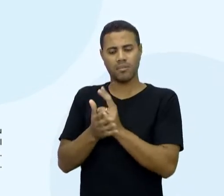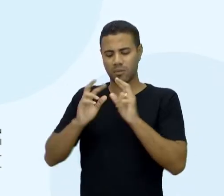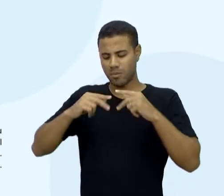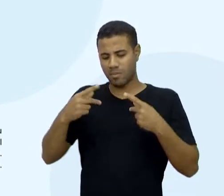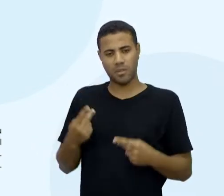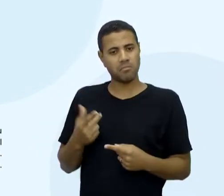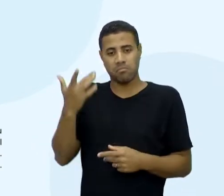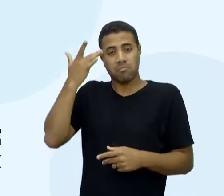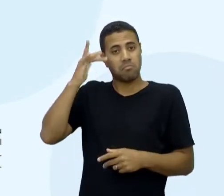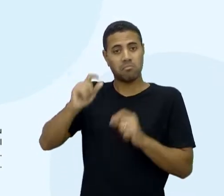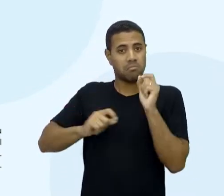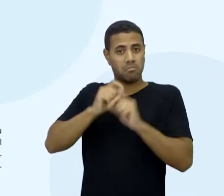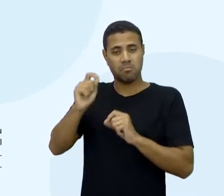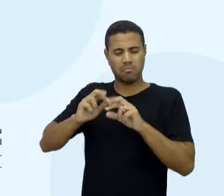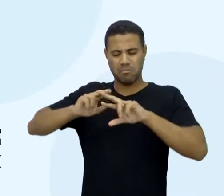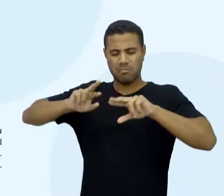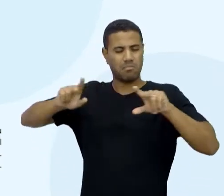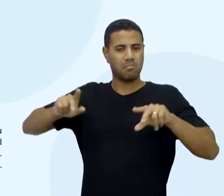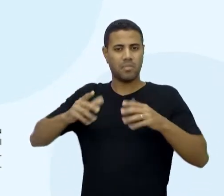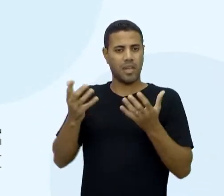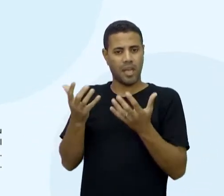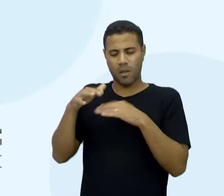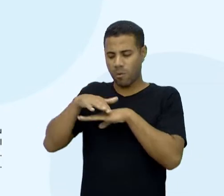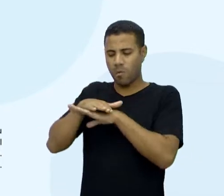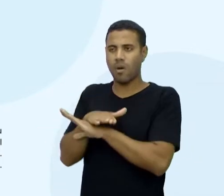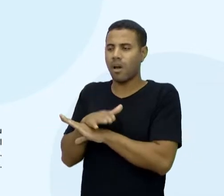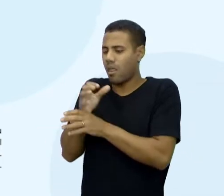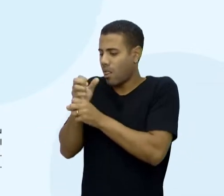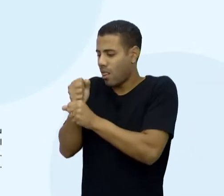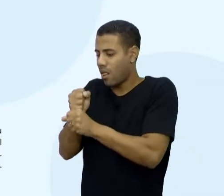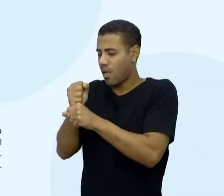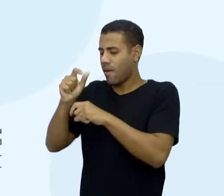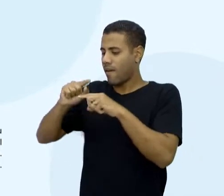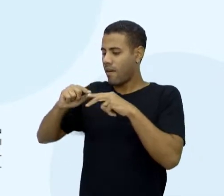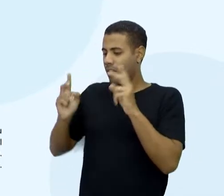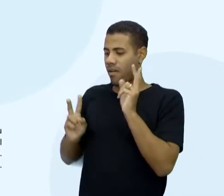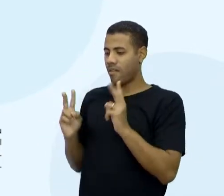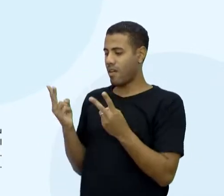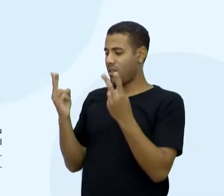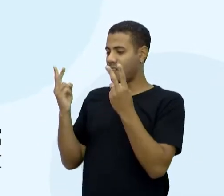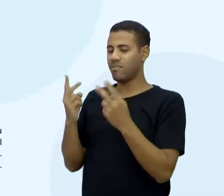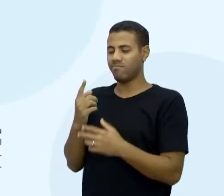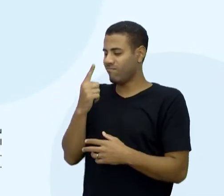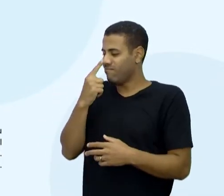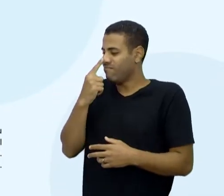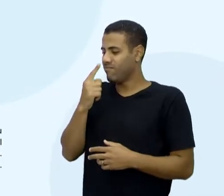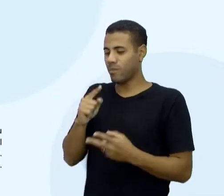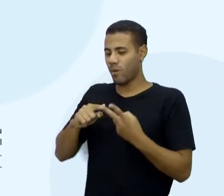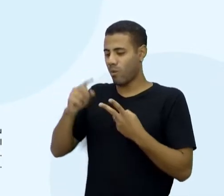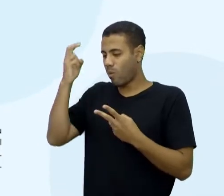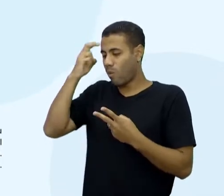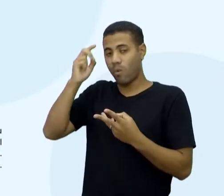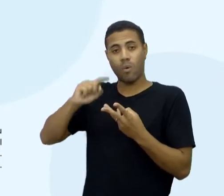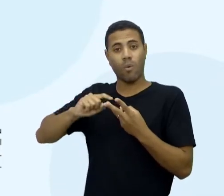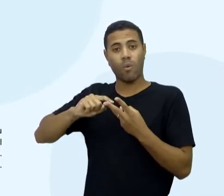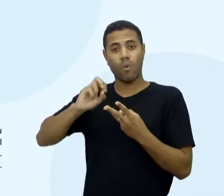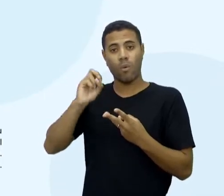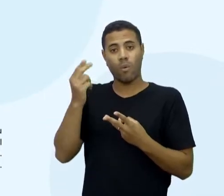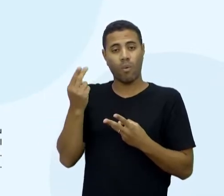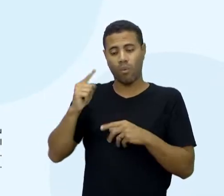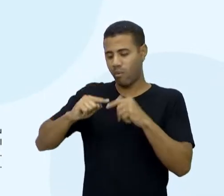infinitas razões, colecionam objetos e lhes atribuem valor, seja efetivo, cultural ou